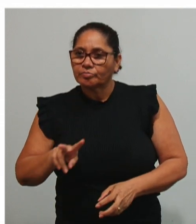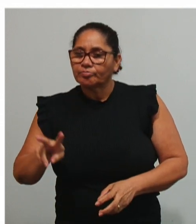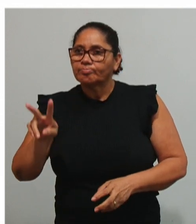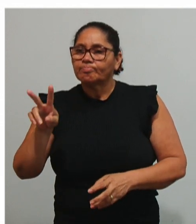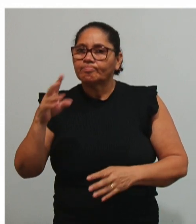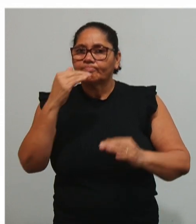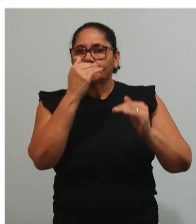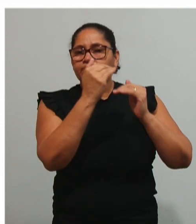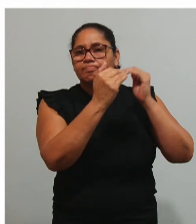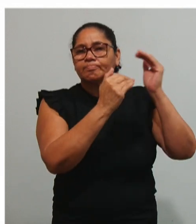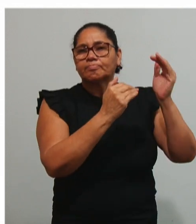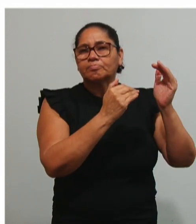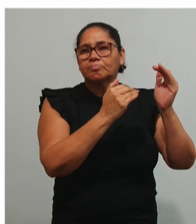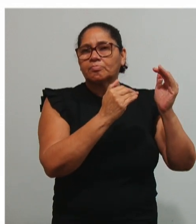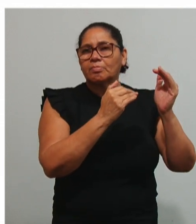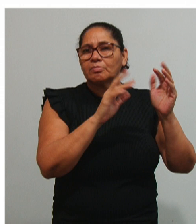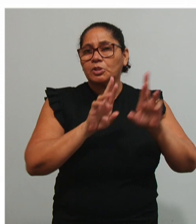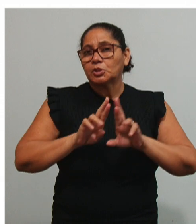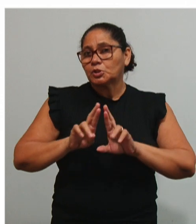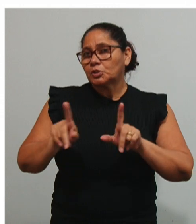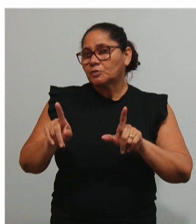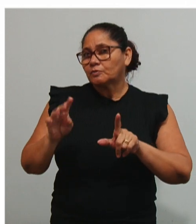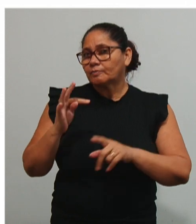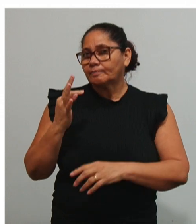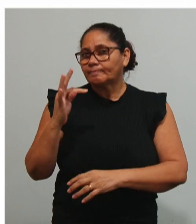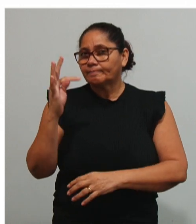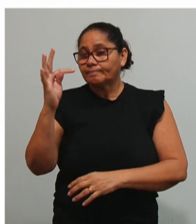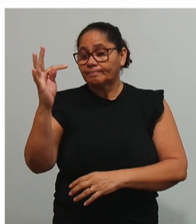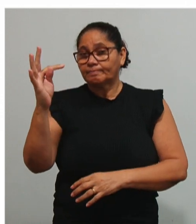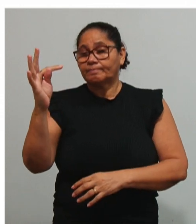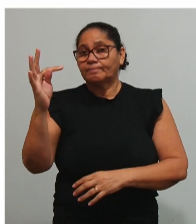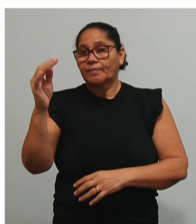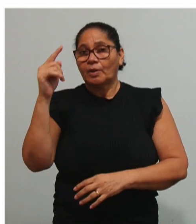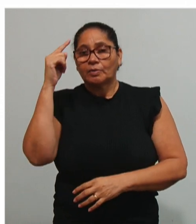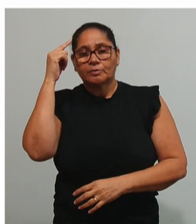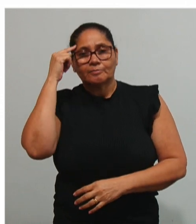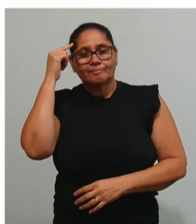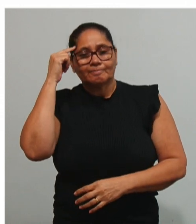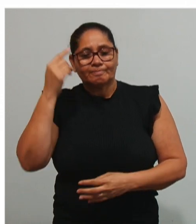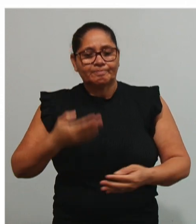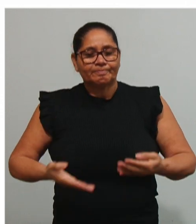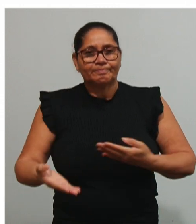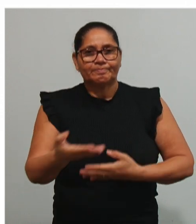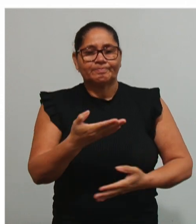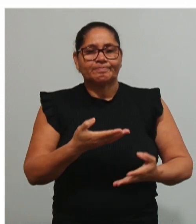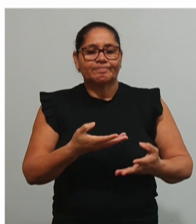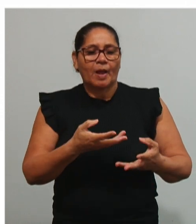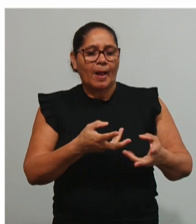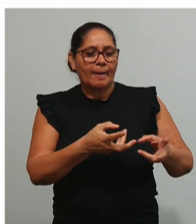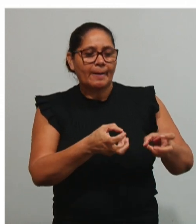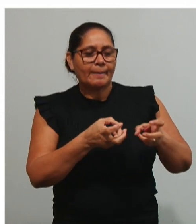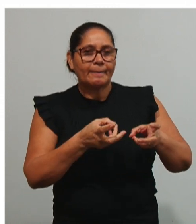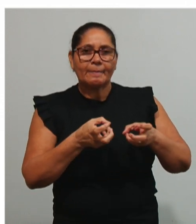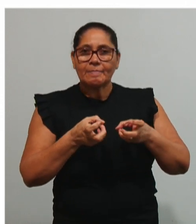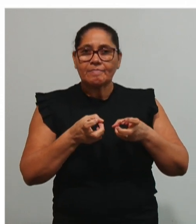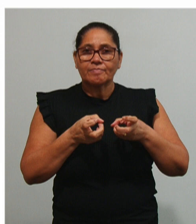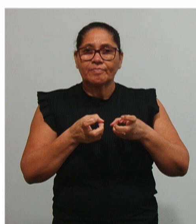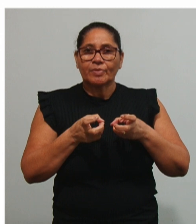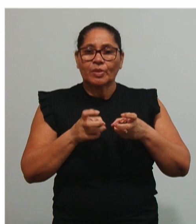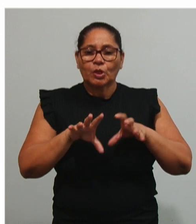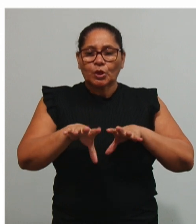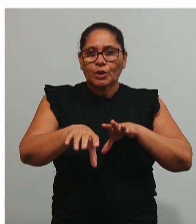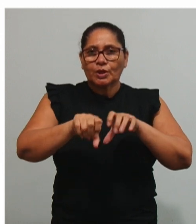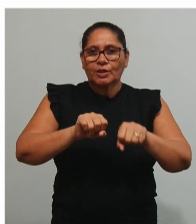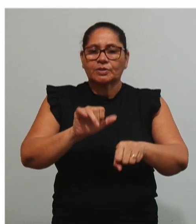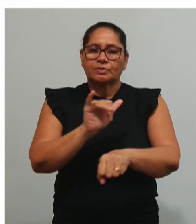processo um pouco mais teórica de pensamento em relação às próprias concepções de formação